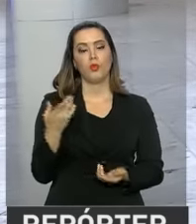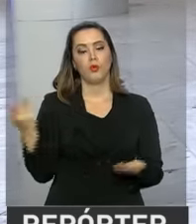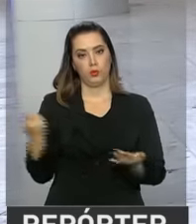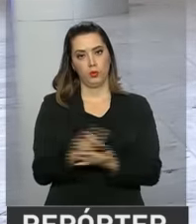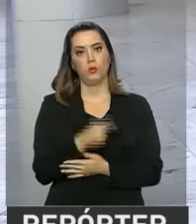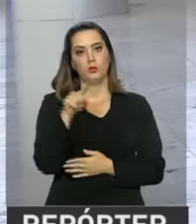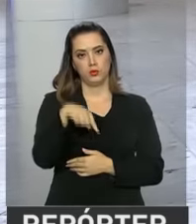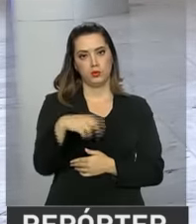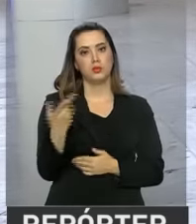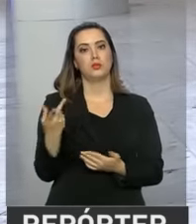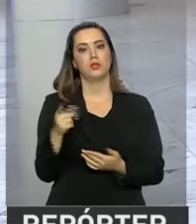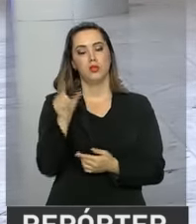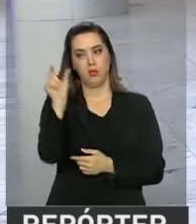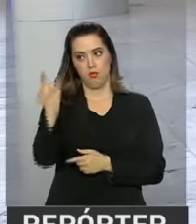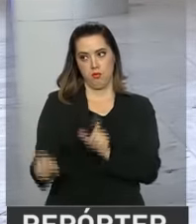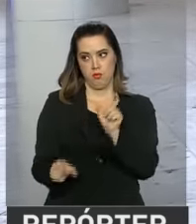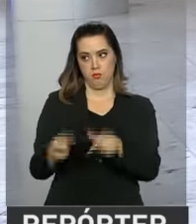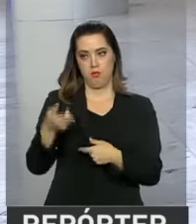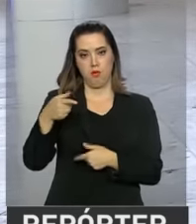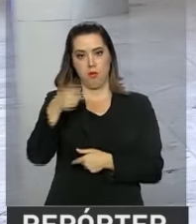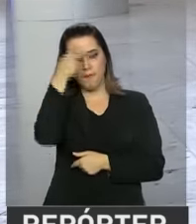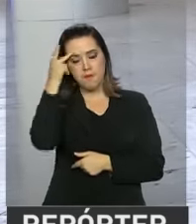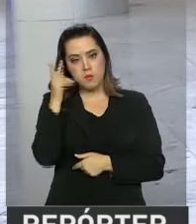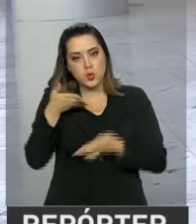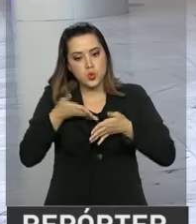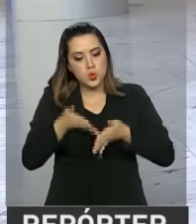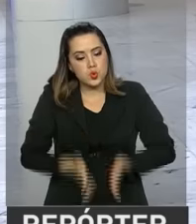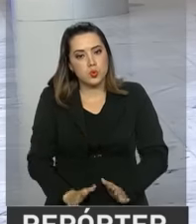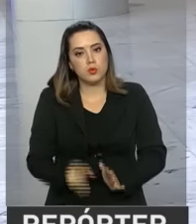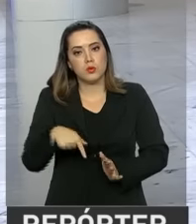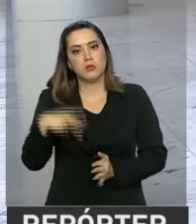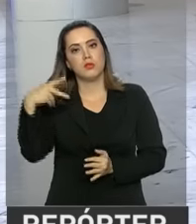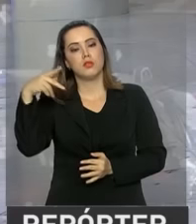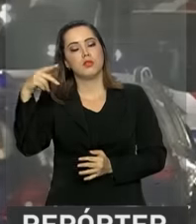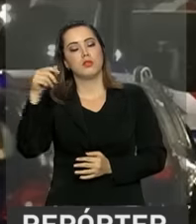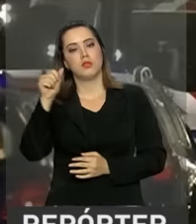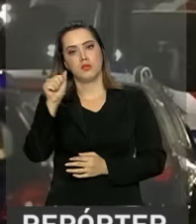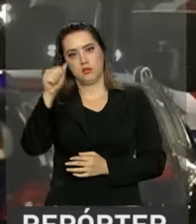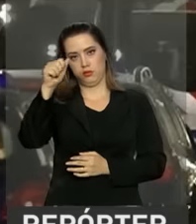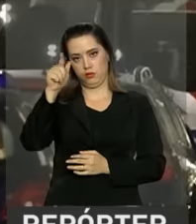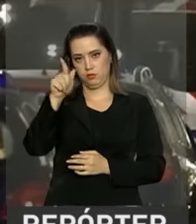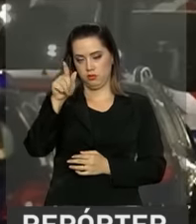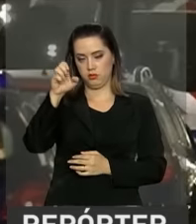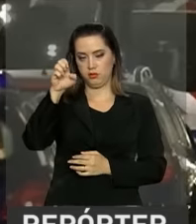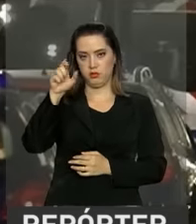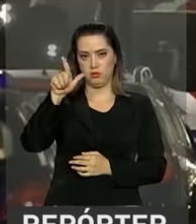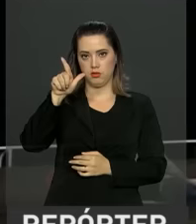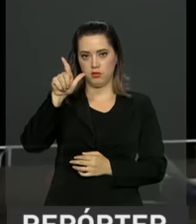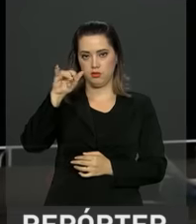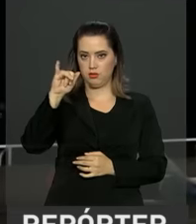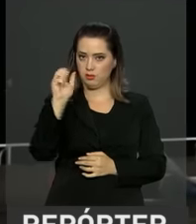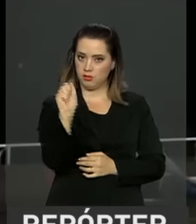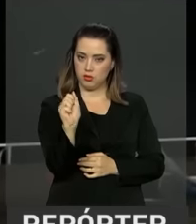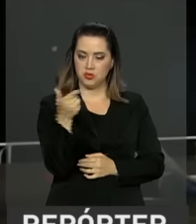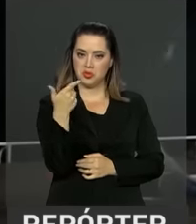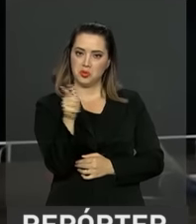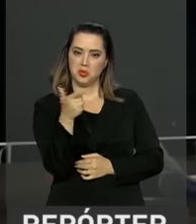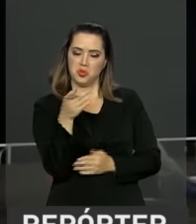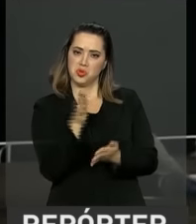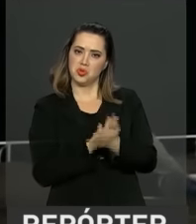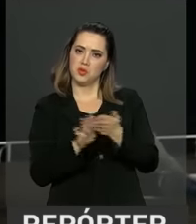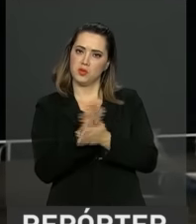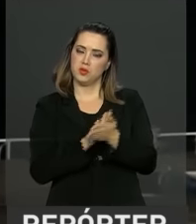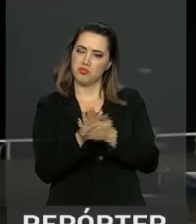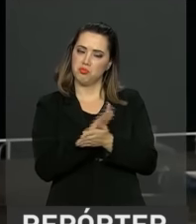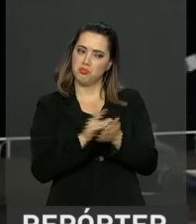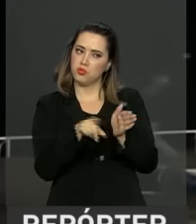perpetrado por um cidadão francês nascido na Argélia de 31 anos e que esse cidadão, ele não tinha nenhuma passagem pelas investigações